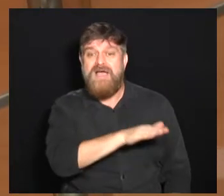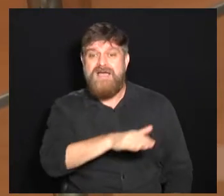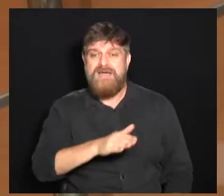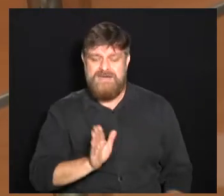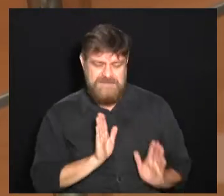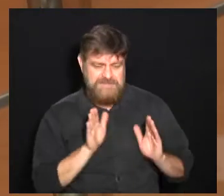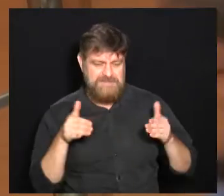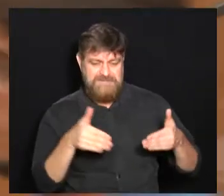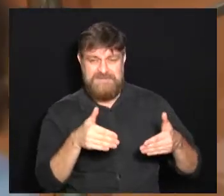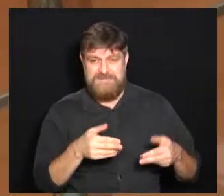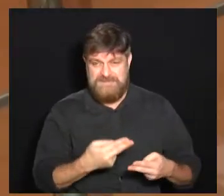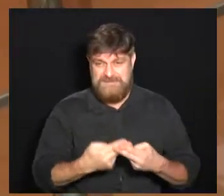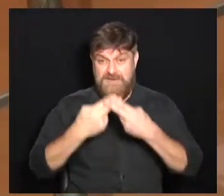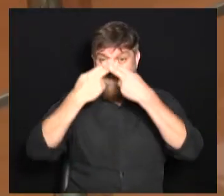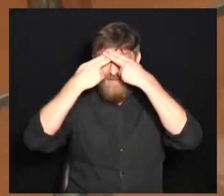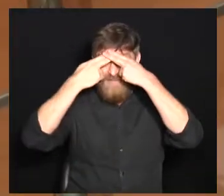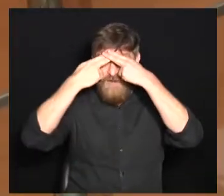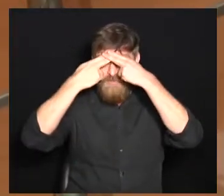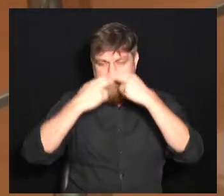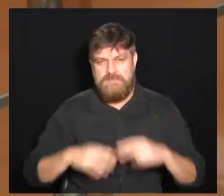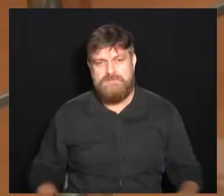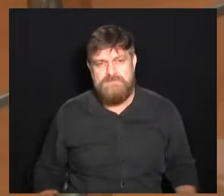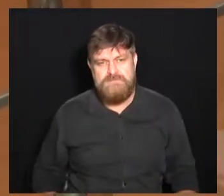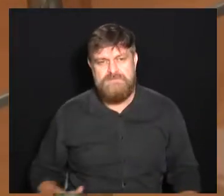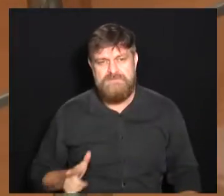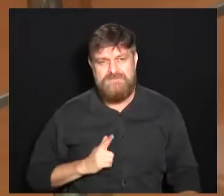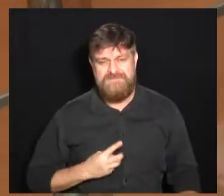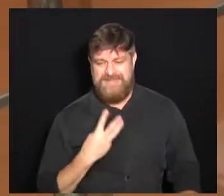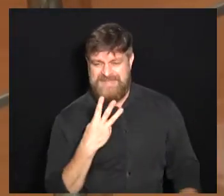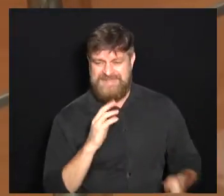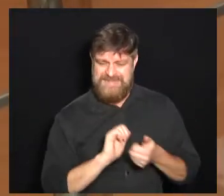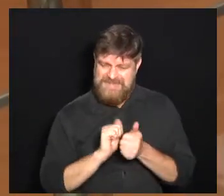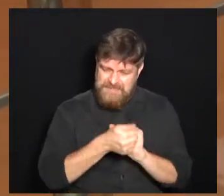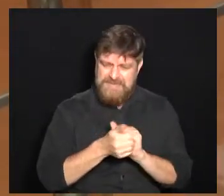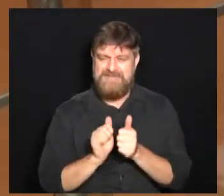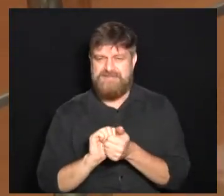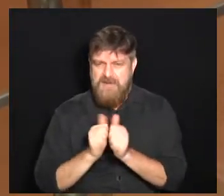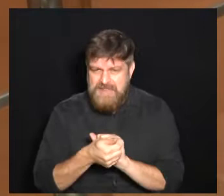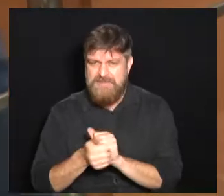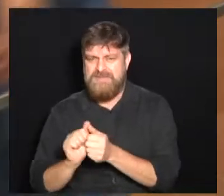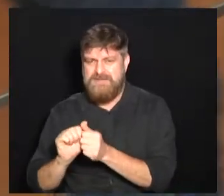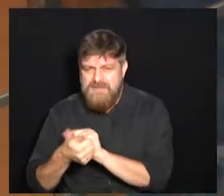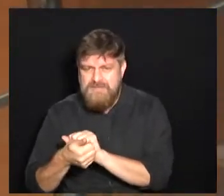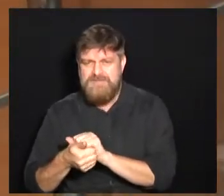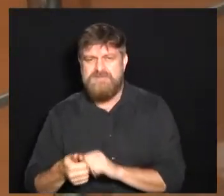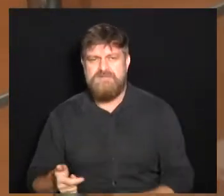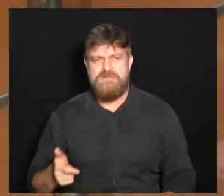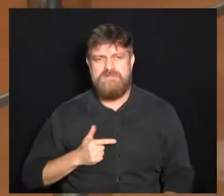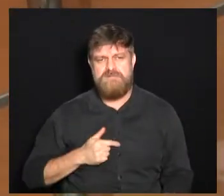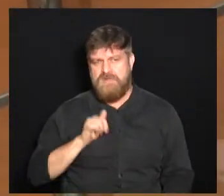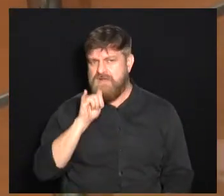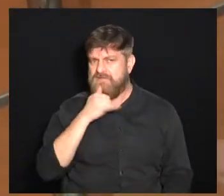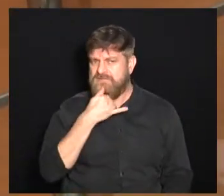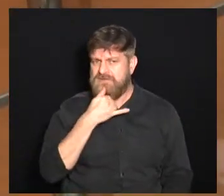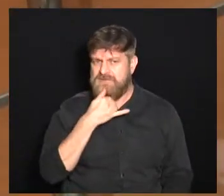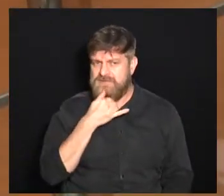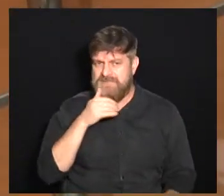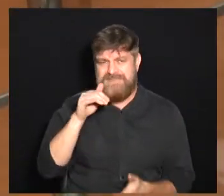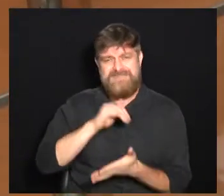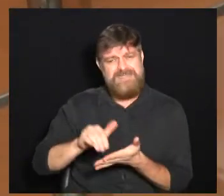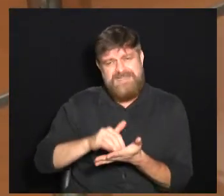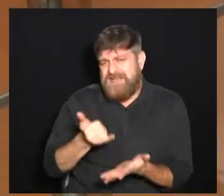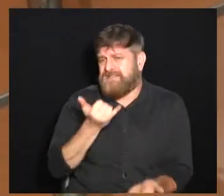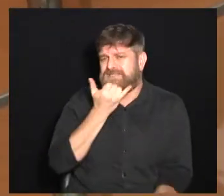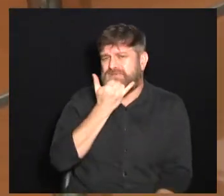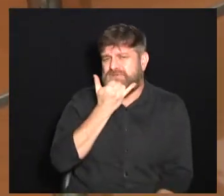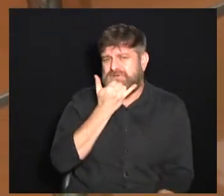Isso causa um trauma psicológico nas crianças. São 3 adaptações, como ela já falou. E, infelizmente, secretária, a senhora me desculpe,